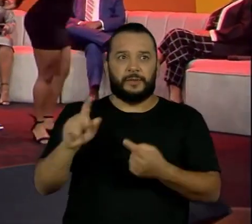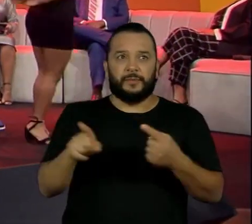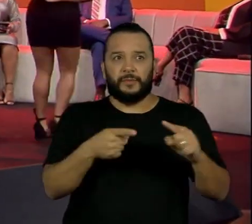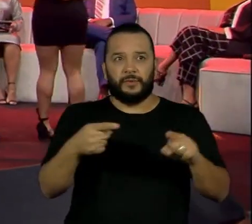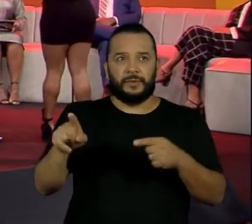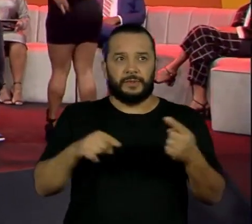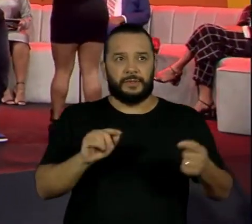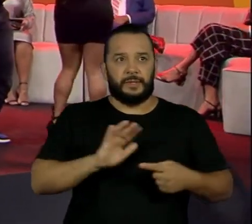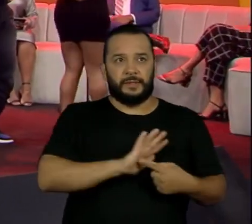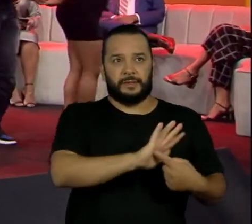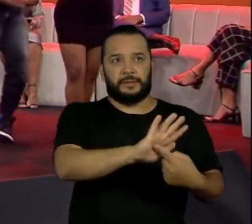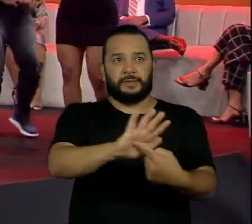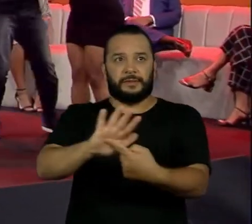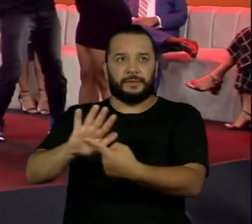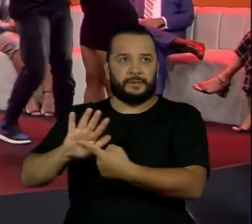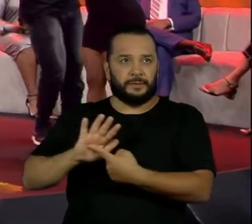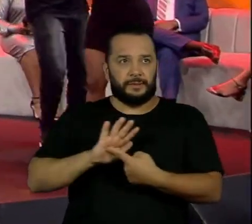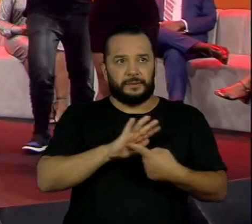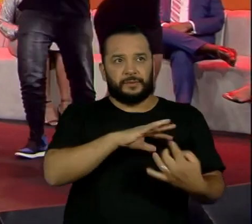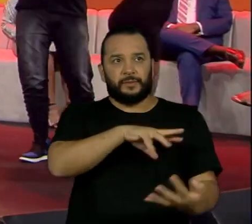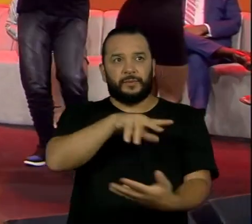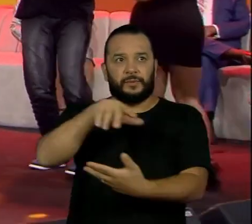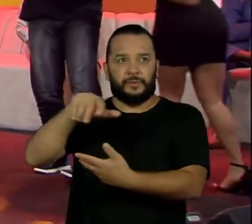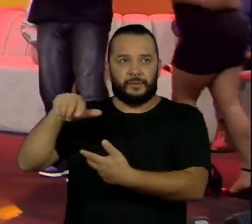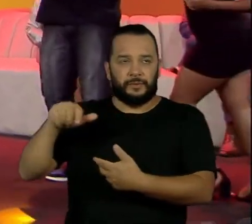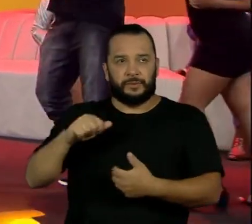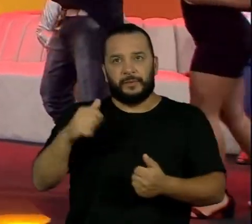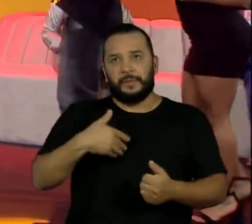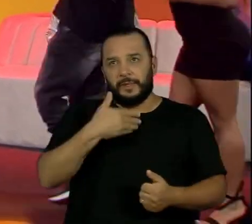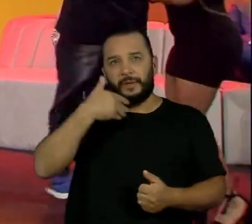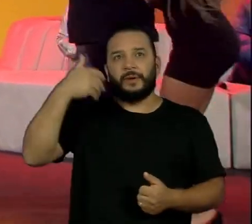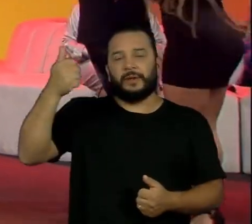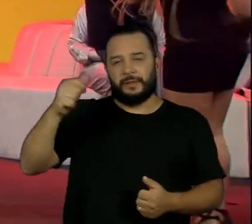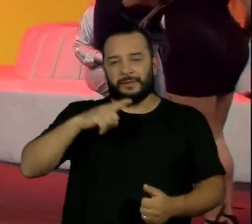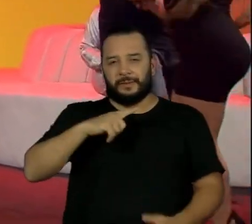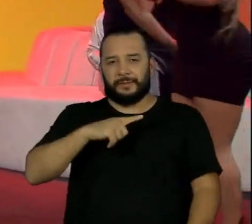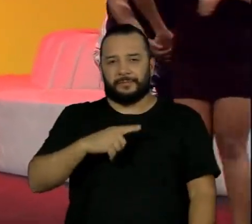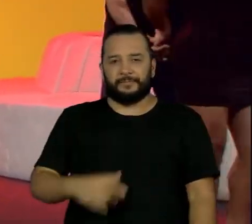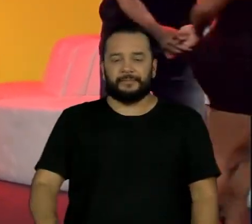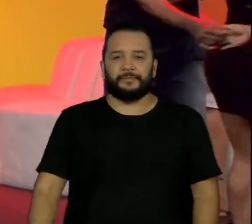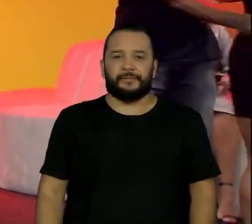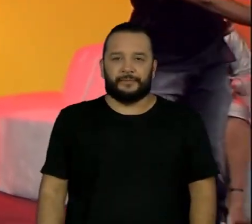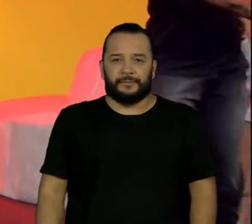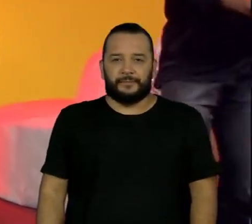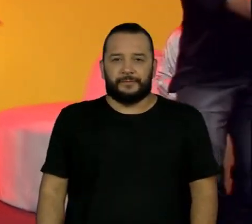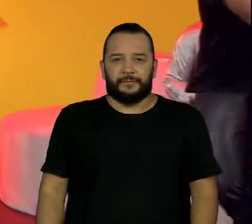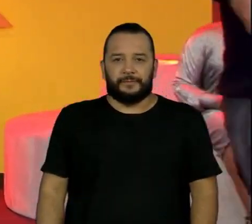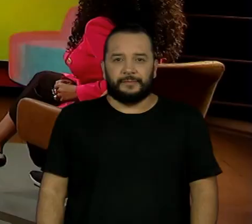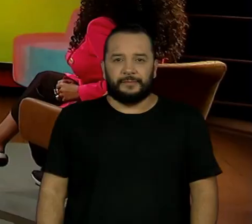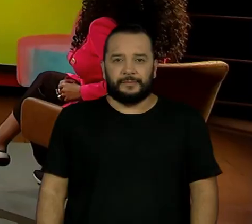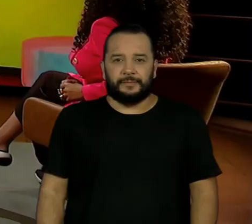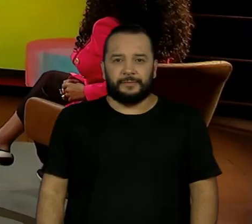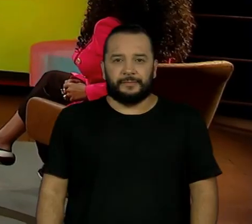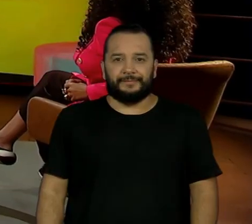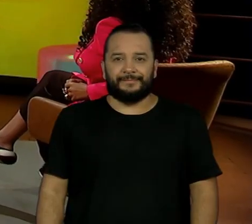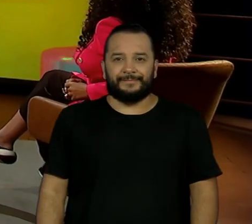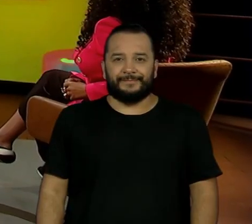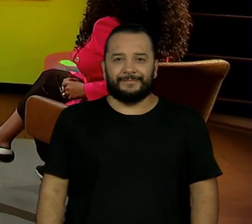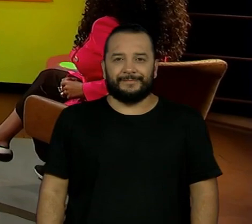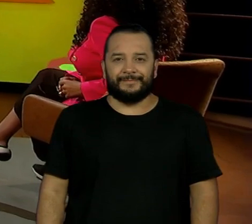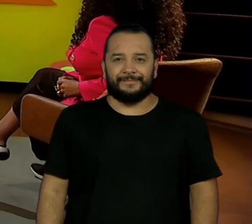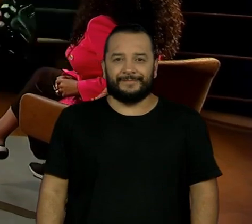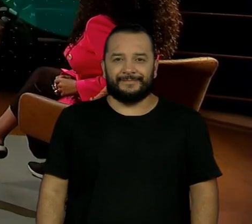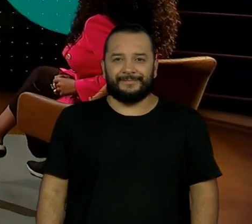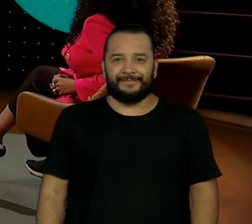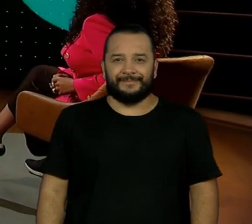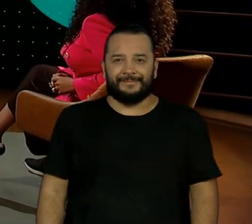do planeta. Pois somente onda, quero ver, vem.